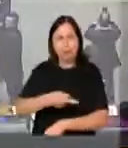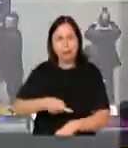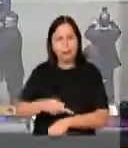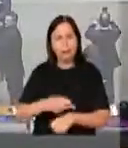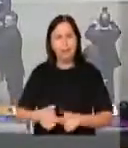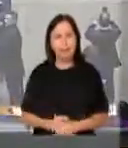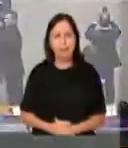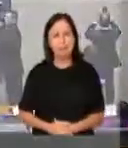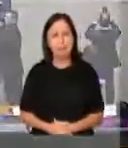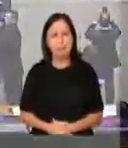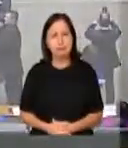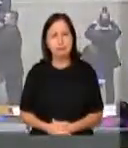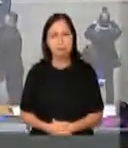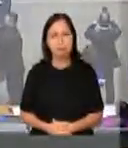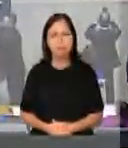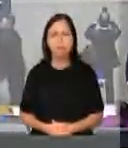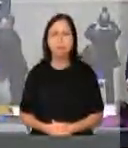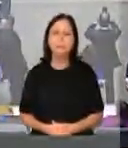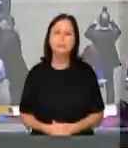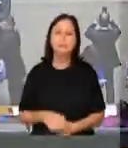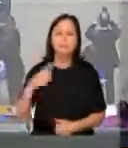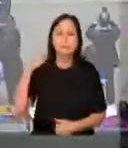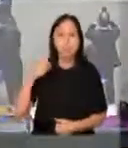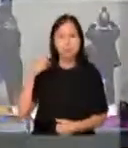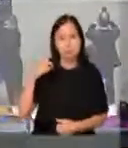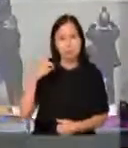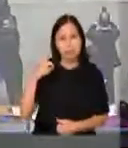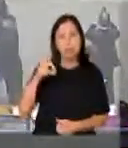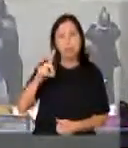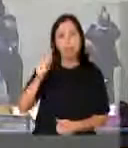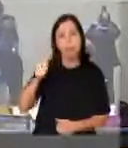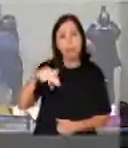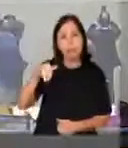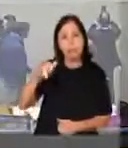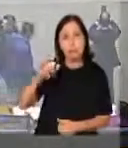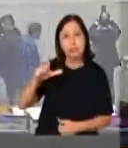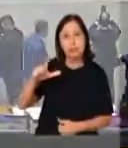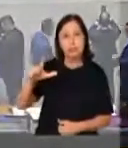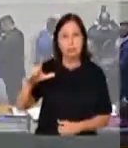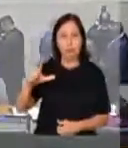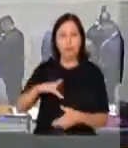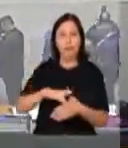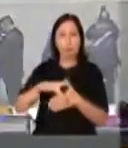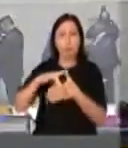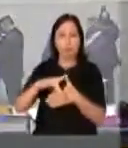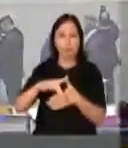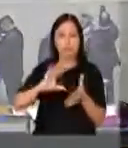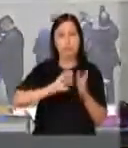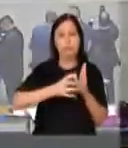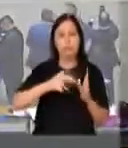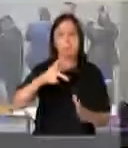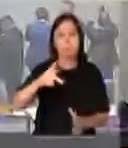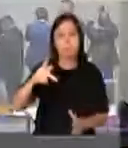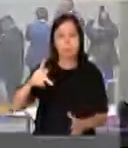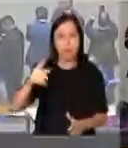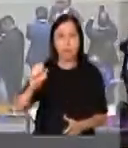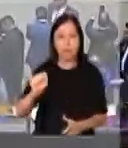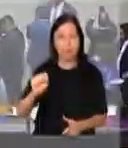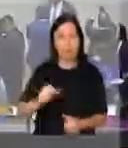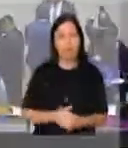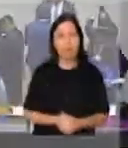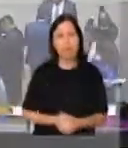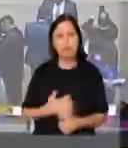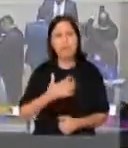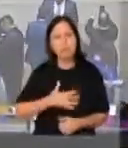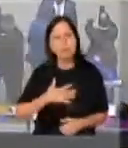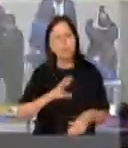E a refinaria? Deputado Daniel Coelho, pela liderança do PPS. Presidente, eu queria que agregasse um